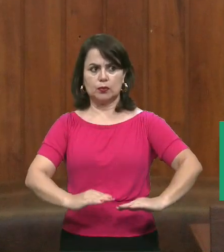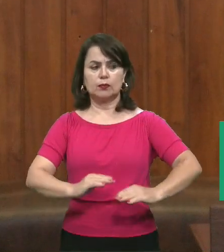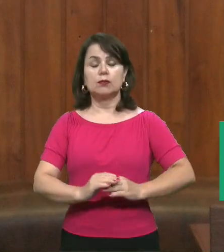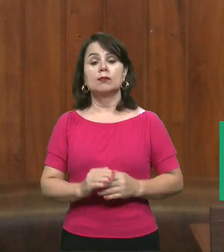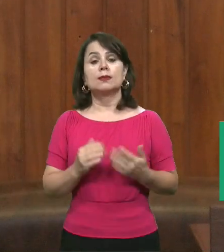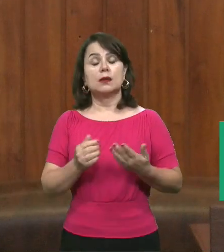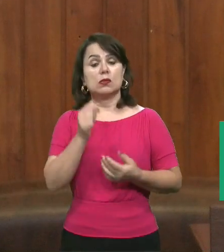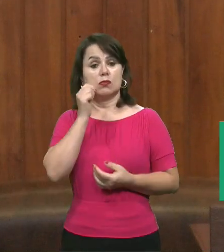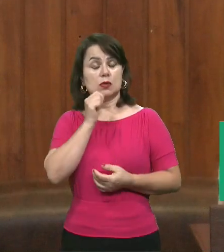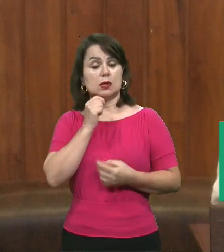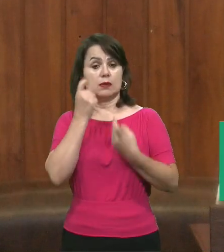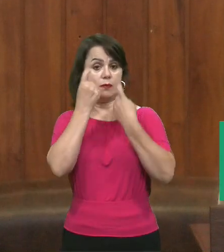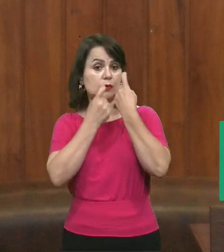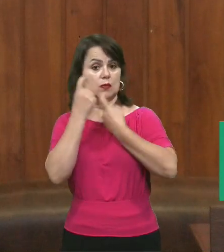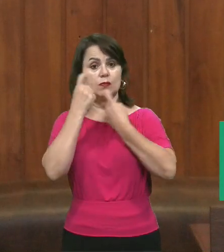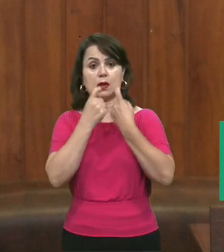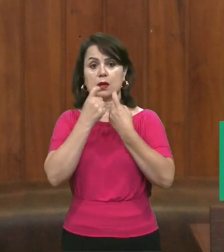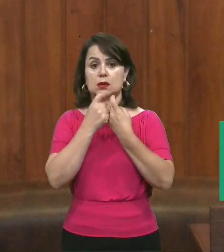sei.